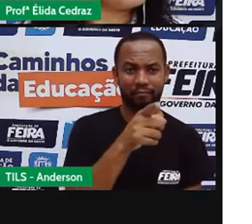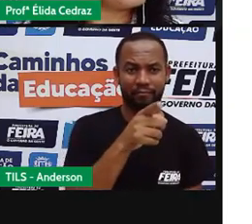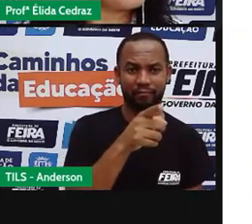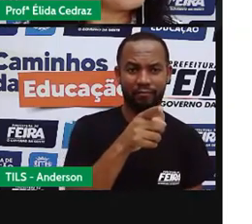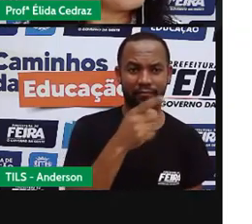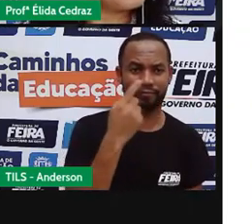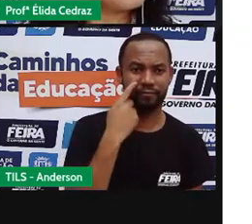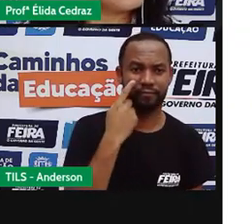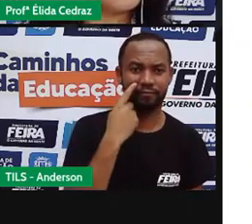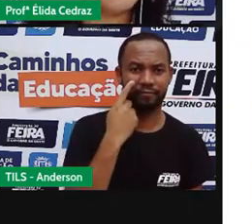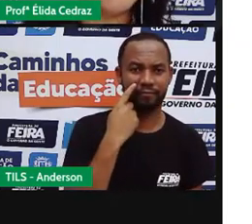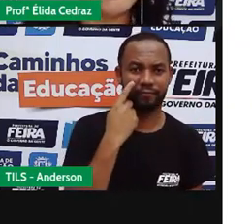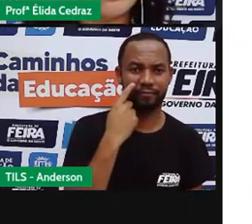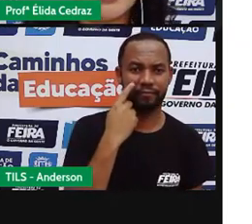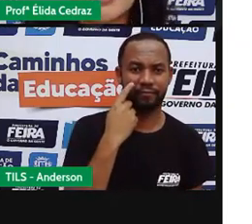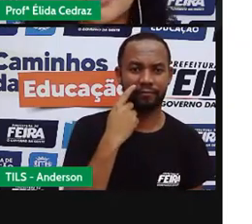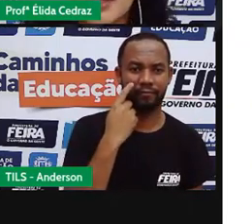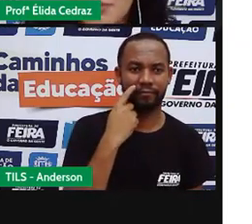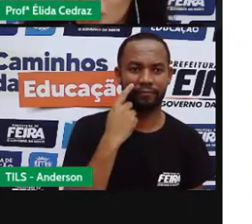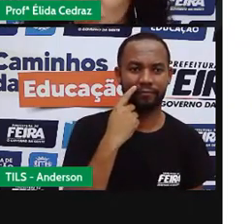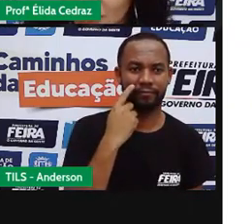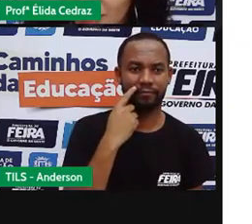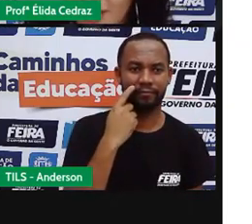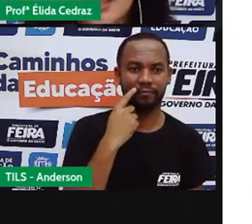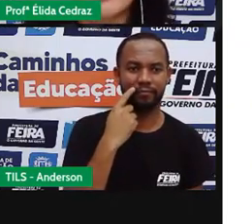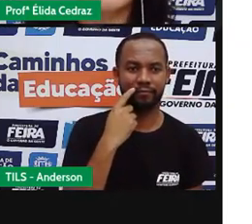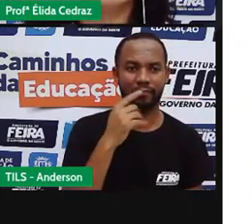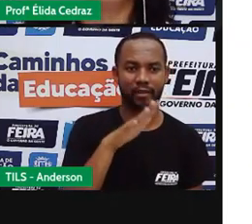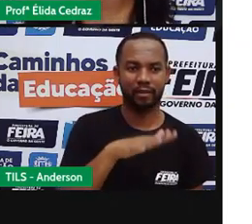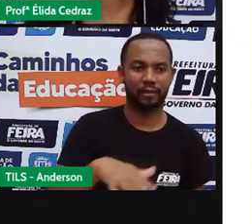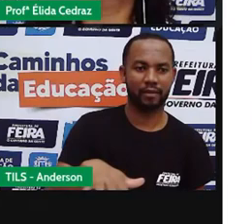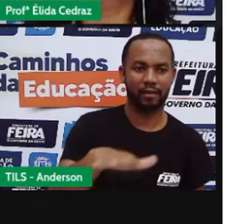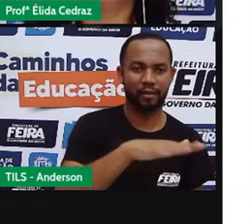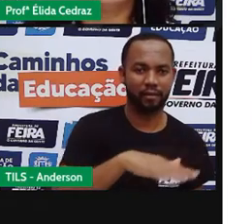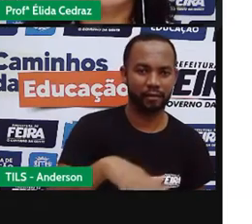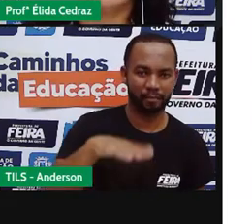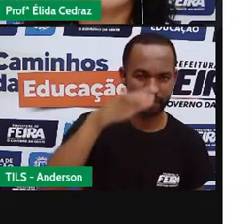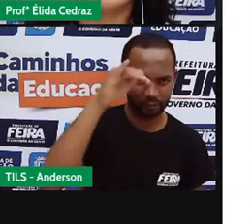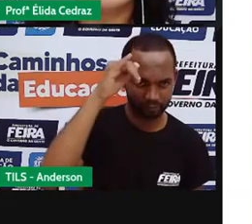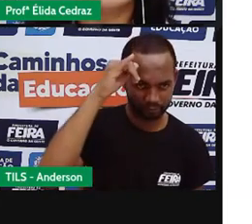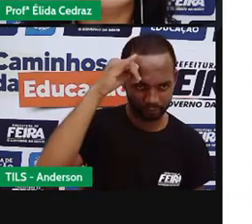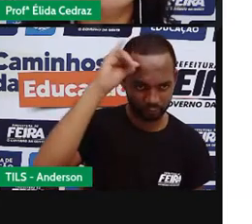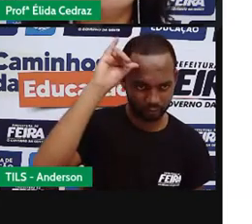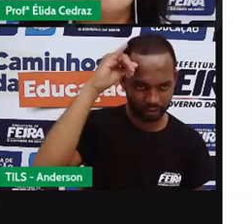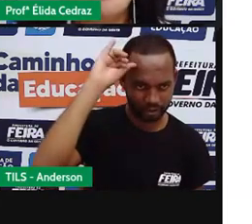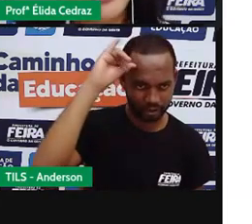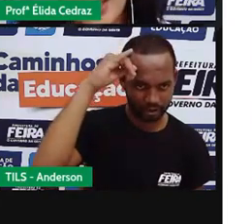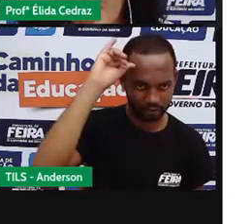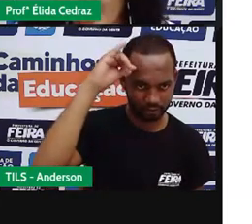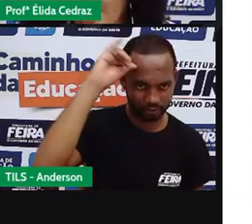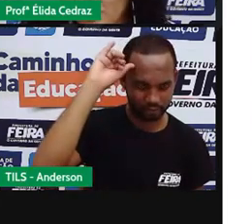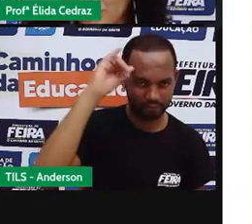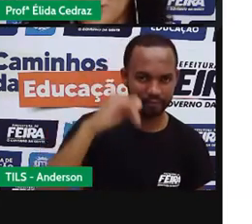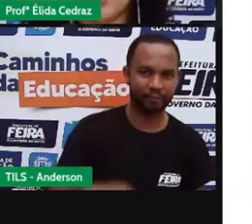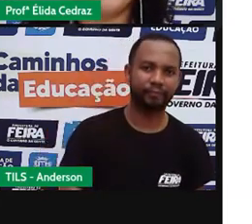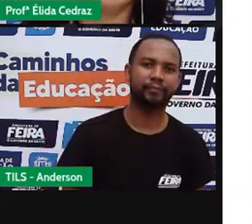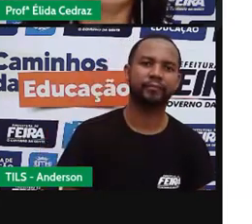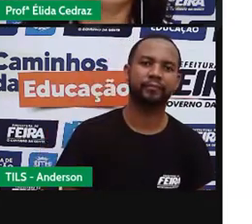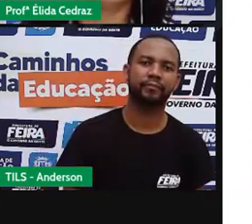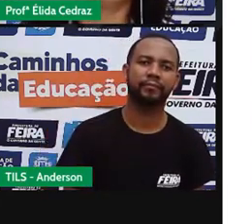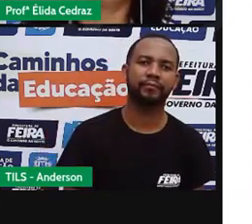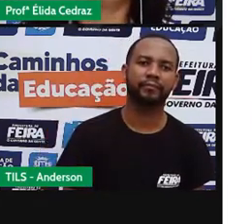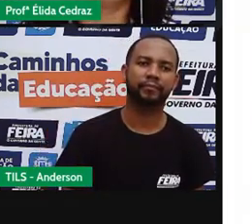Que bairro será esse? Imagina aí. O Campo do